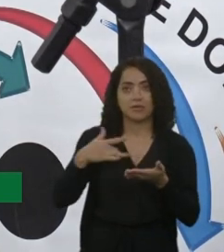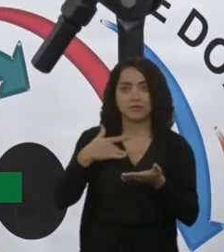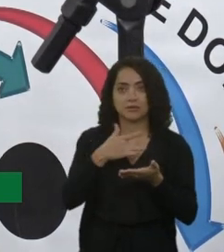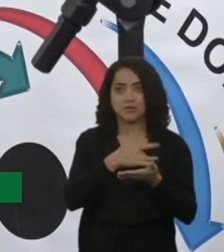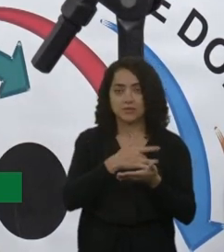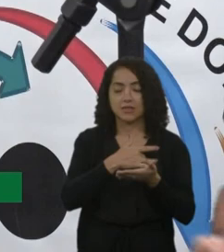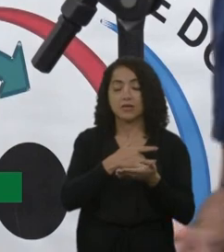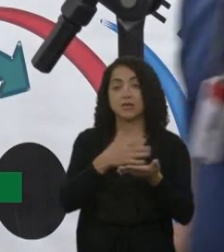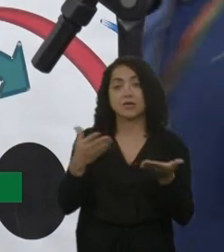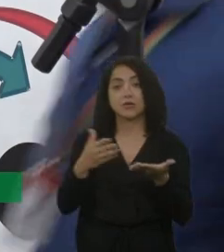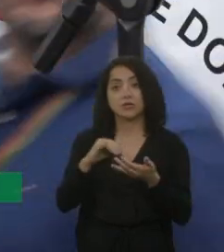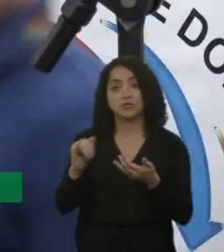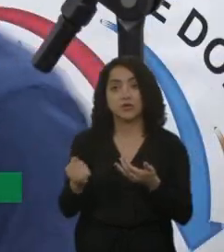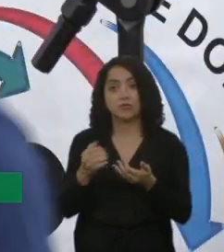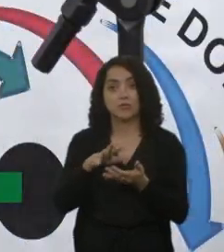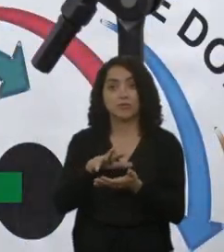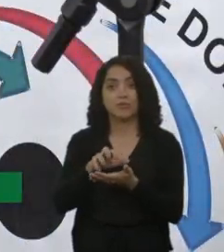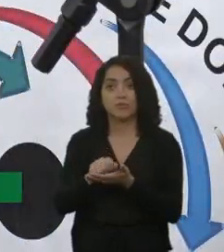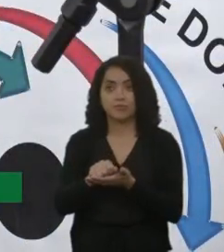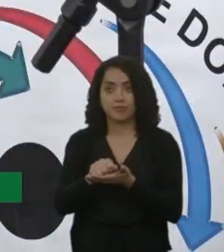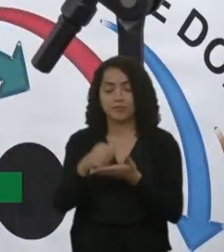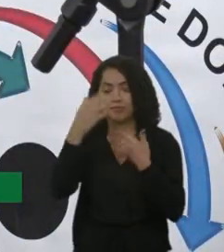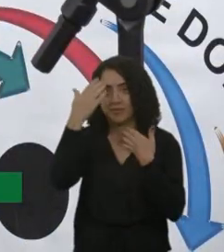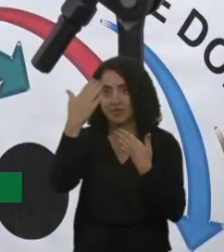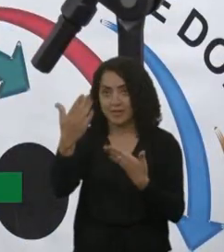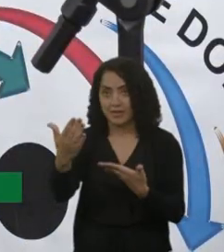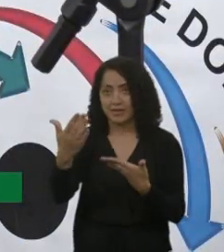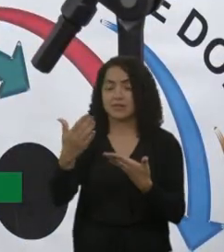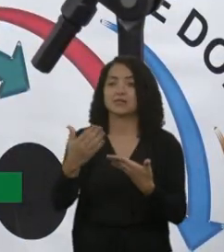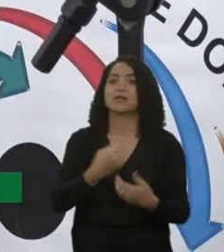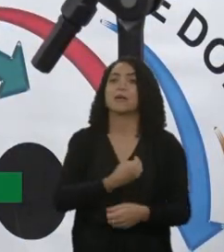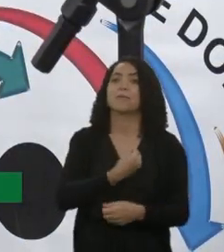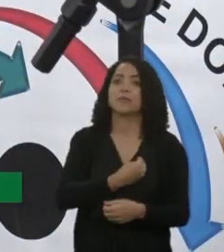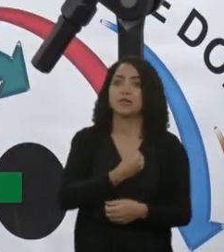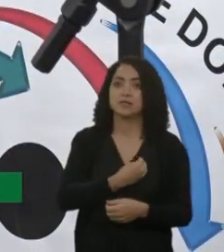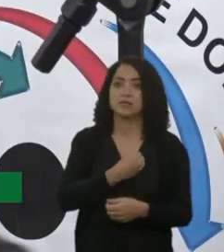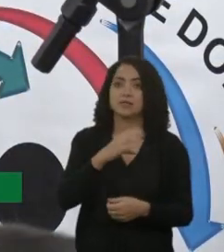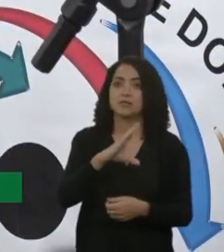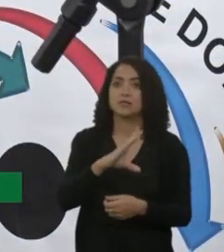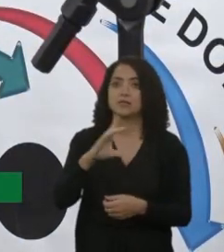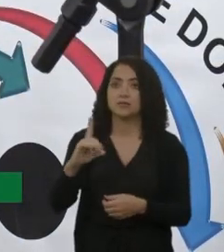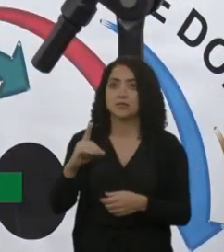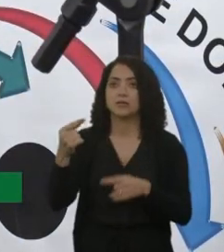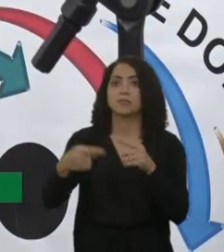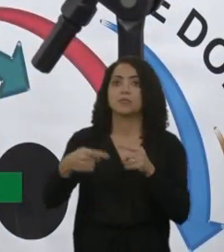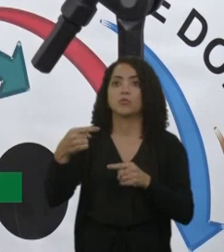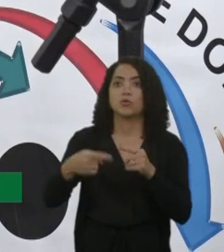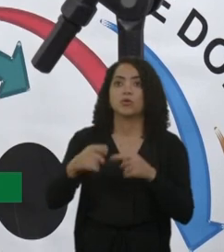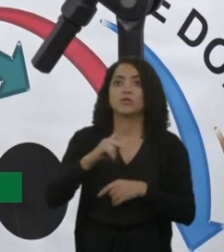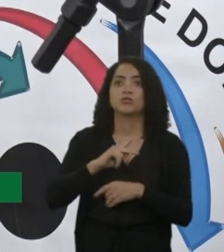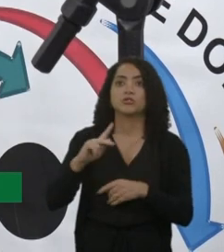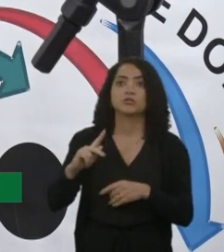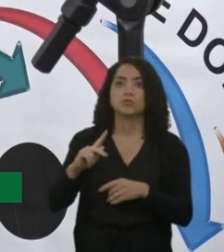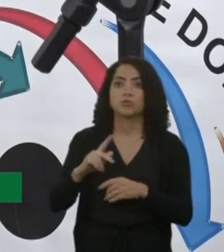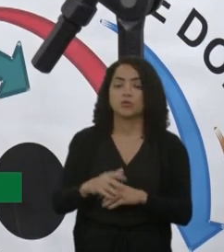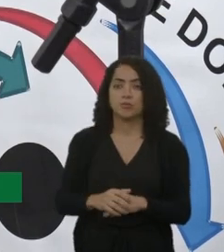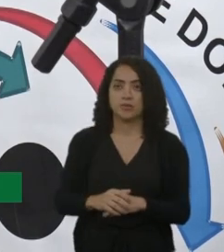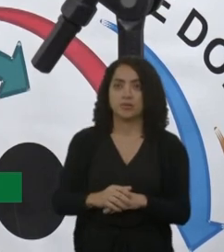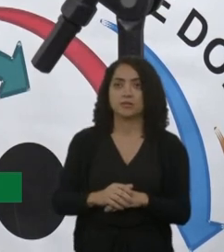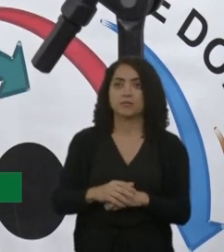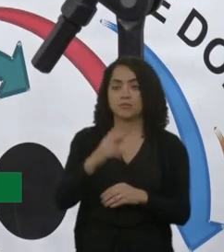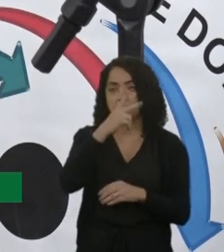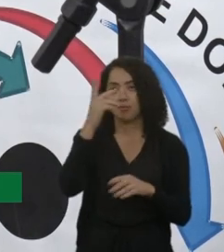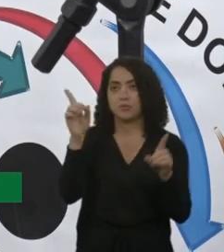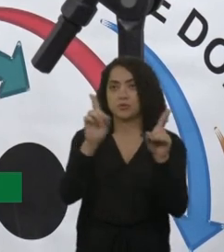nós aproveitamos para registrar e agradecer também a presença do coordenador de políticas públicas para a pessoa com